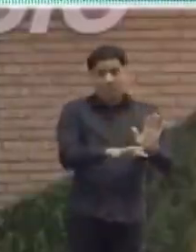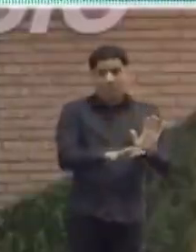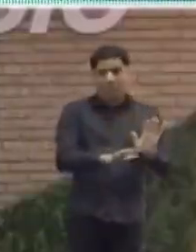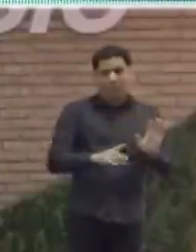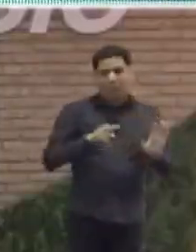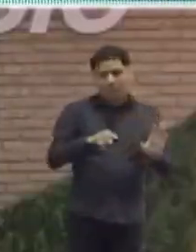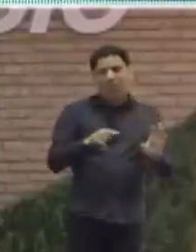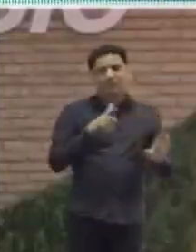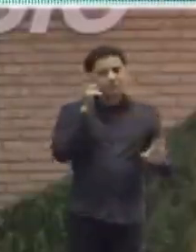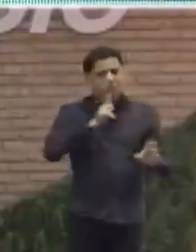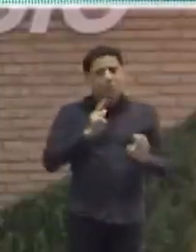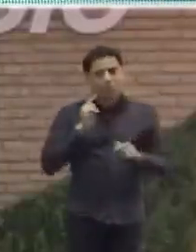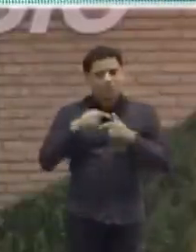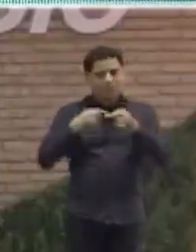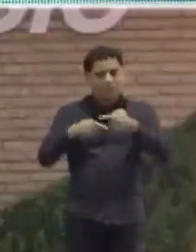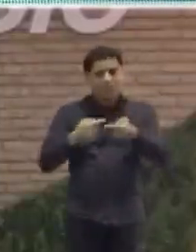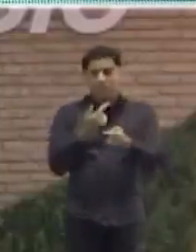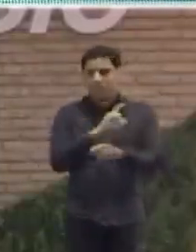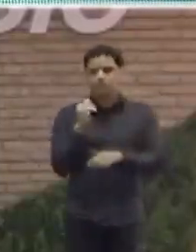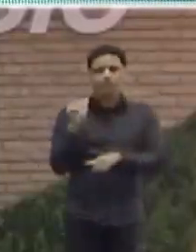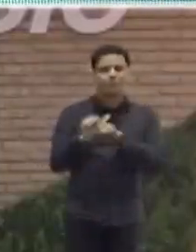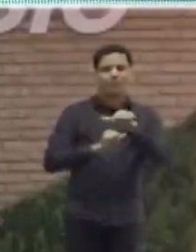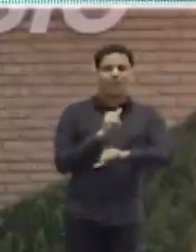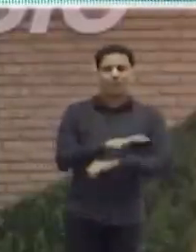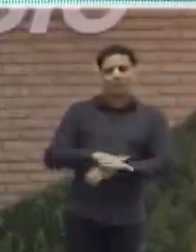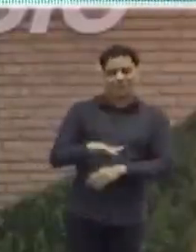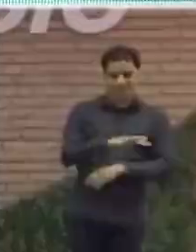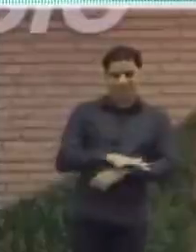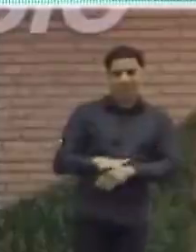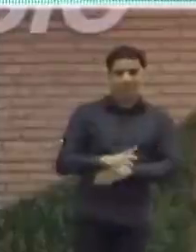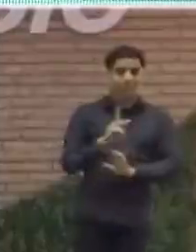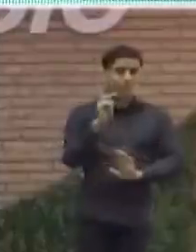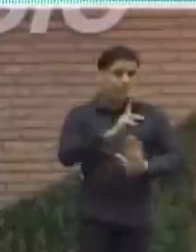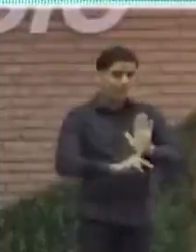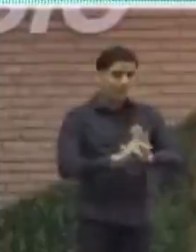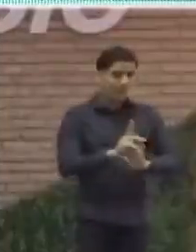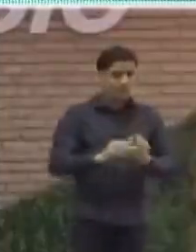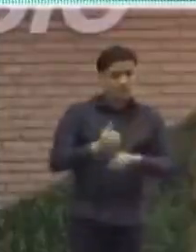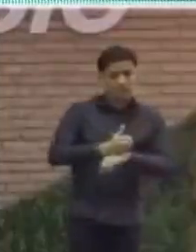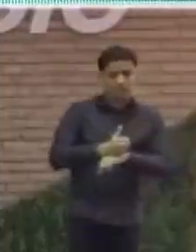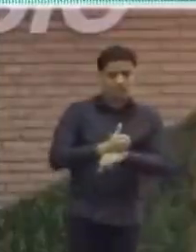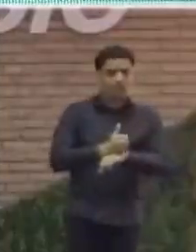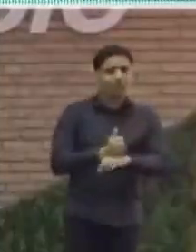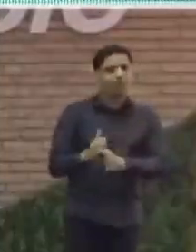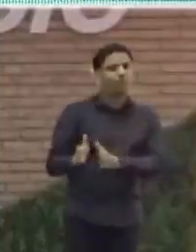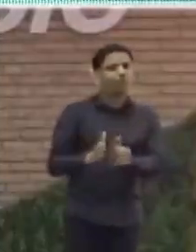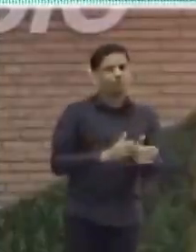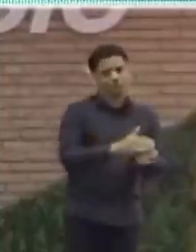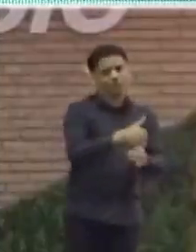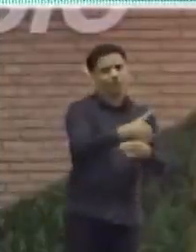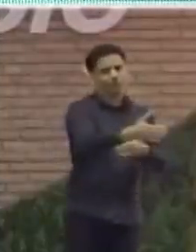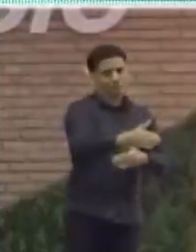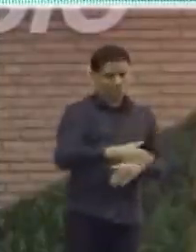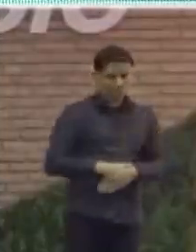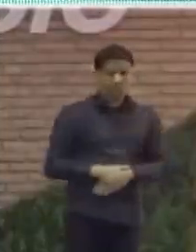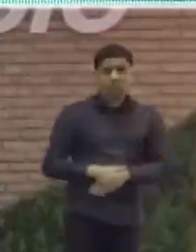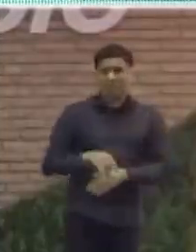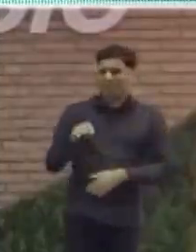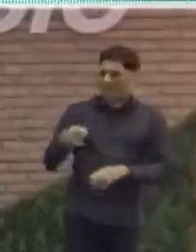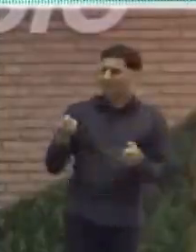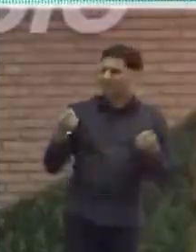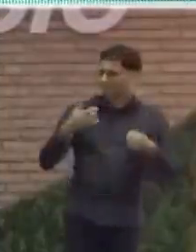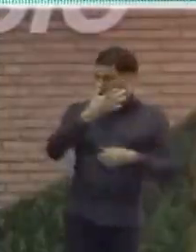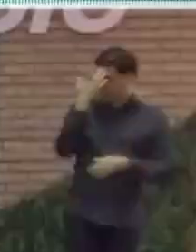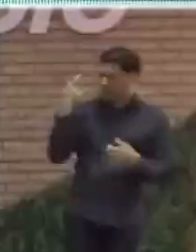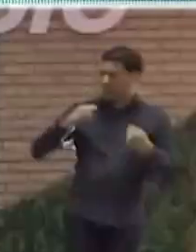obra, fazer um plano de carreira. As pessoas têm que voltar a se orgulhar a trabalhar na construção civil, que